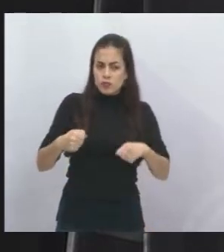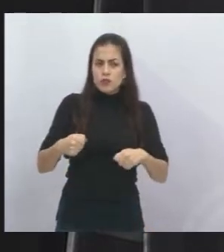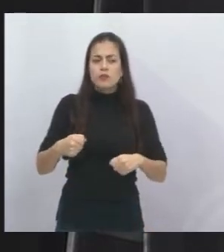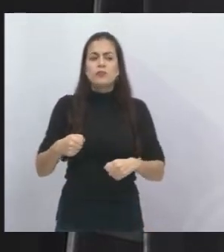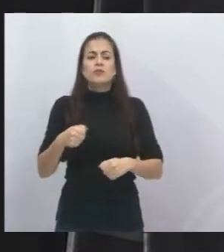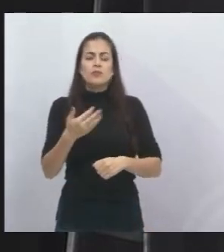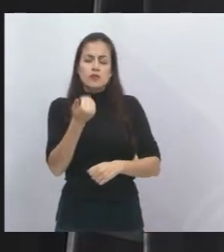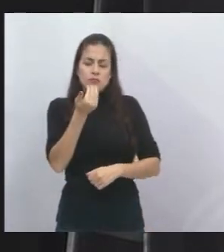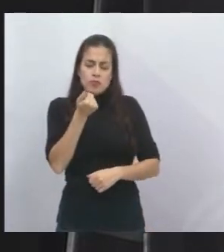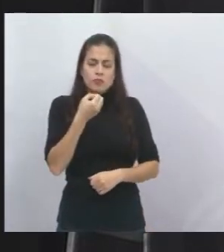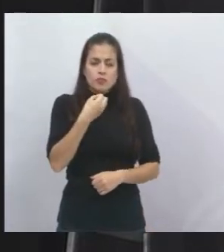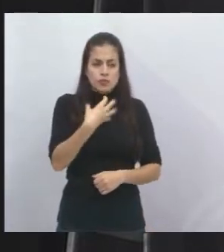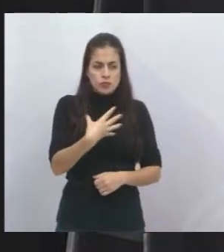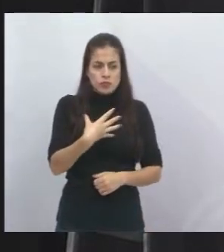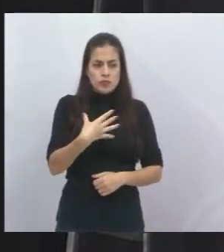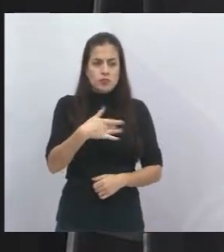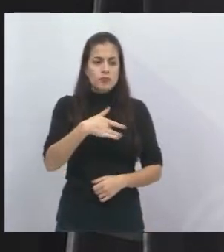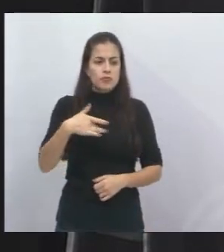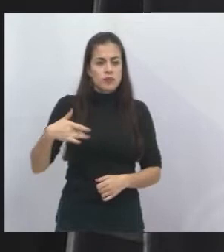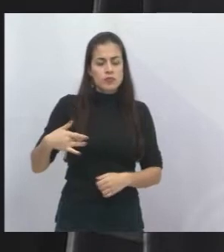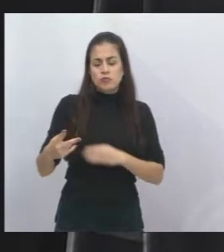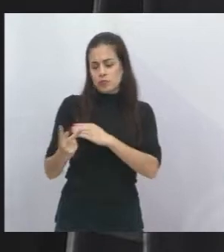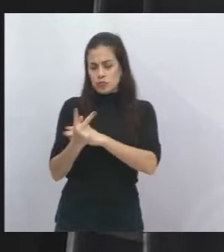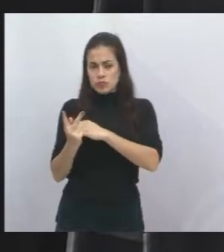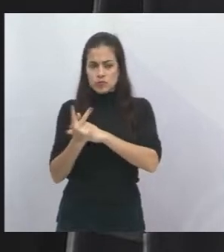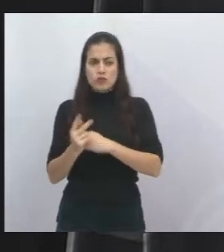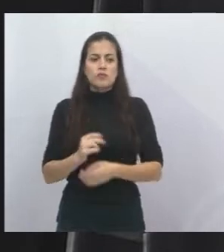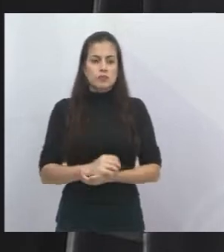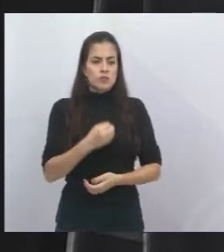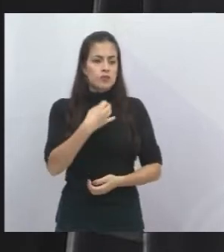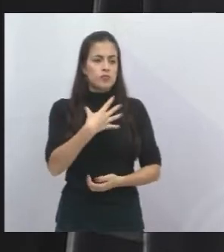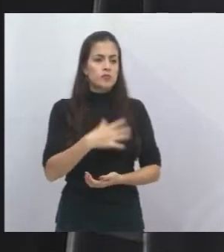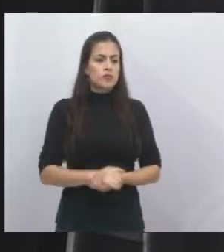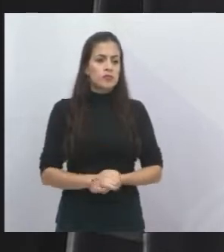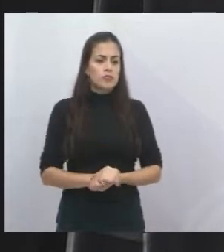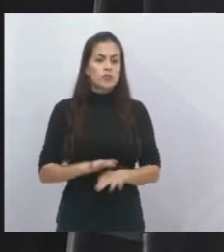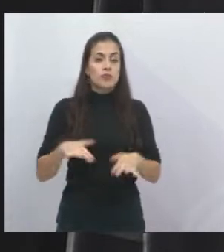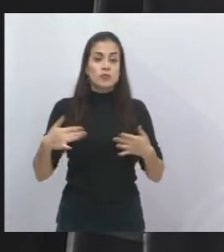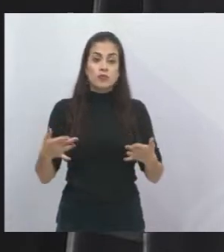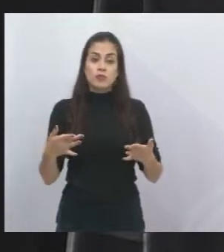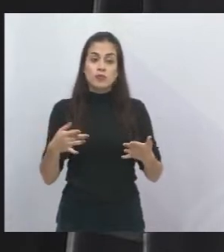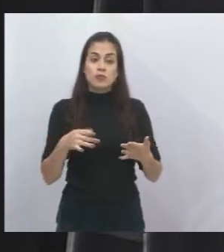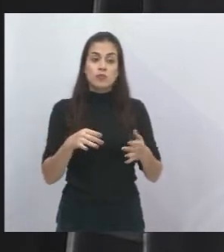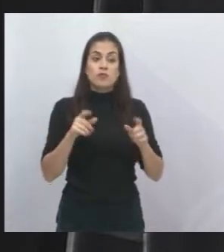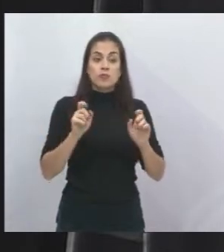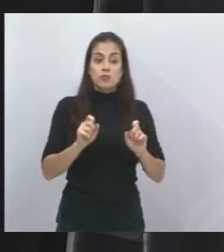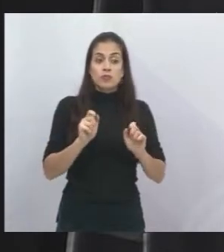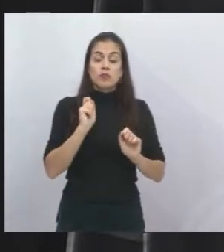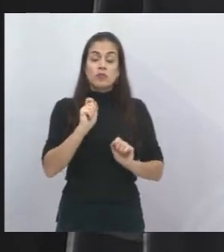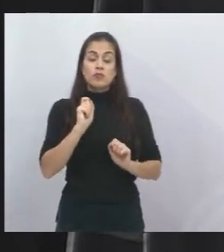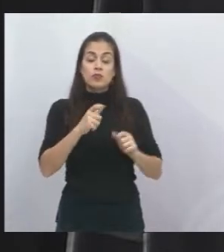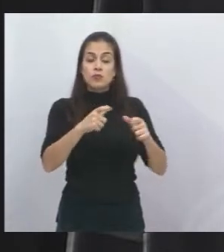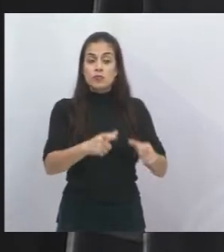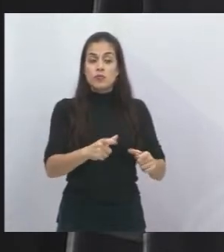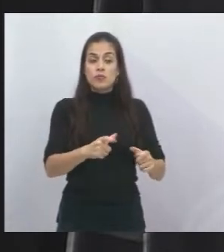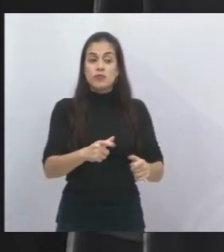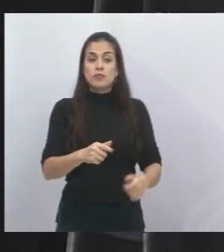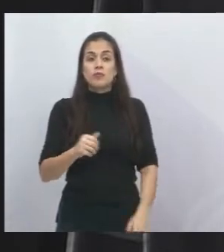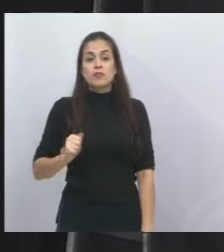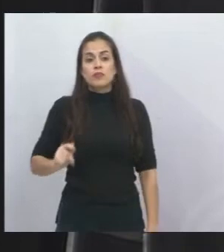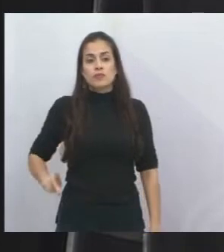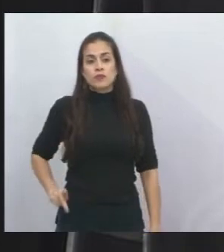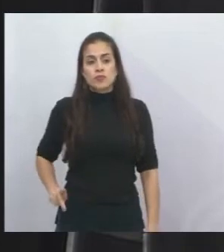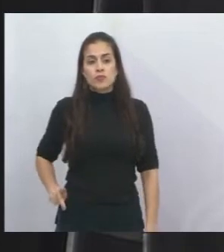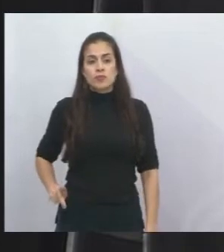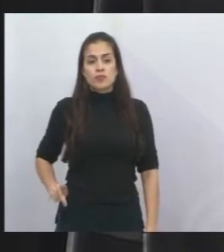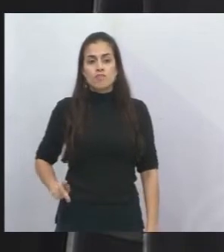da saúde, mas não é essa a questão. A questão colocada foi que o aposentado se lamentou porque não consegue pagar as